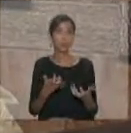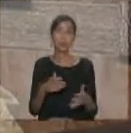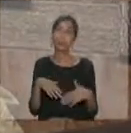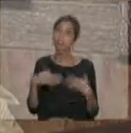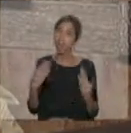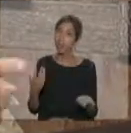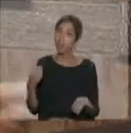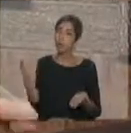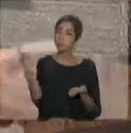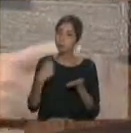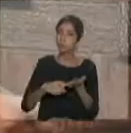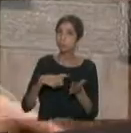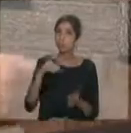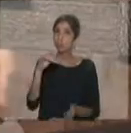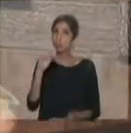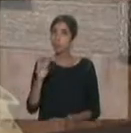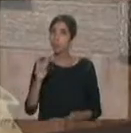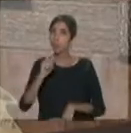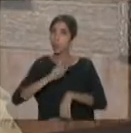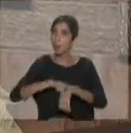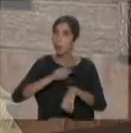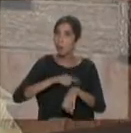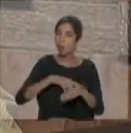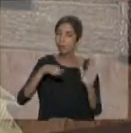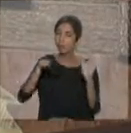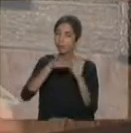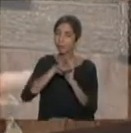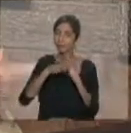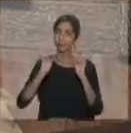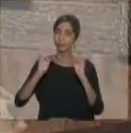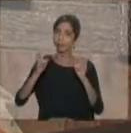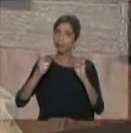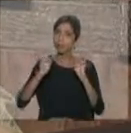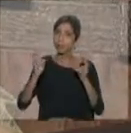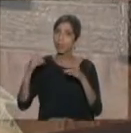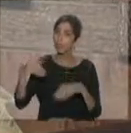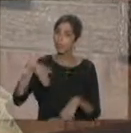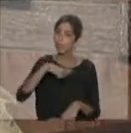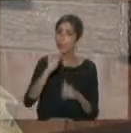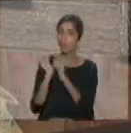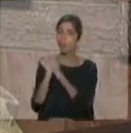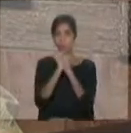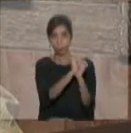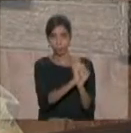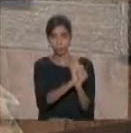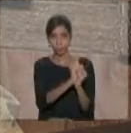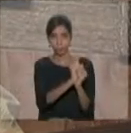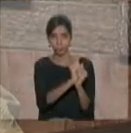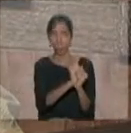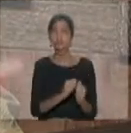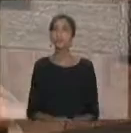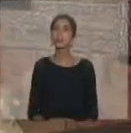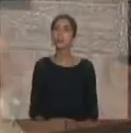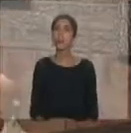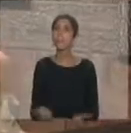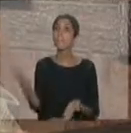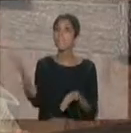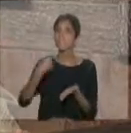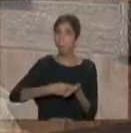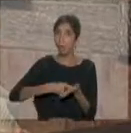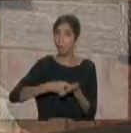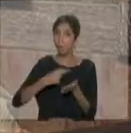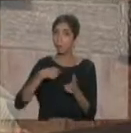então tal dia esteja tantas horas na estação de trem que eu vou lhe levar lá. Ele pagou minha